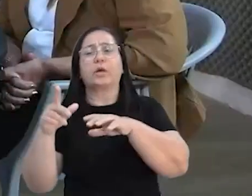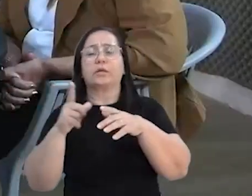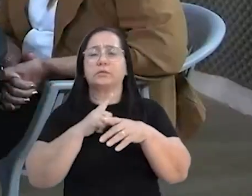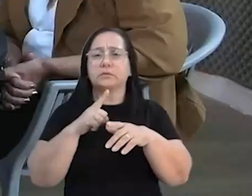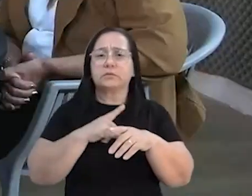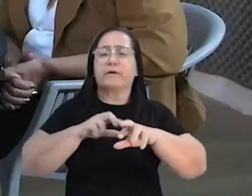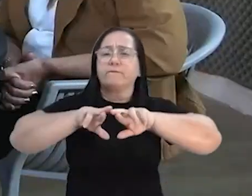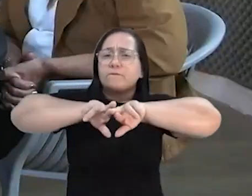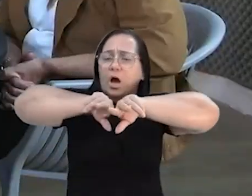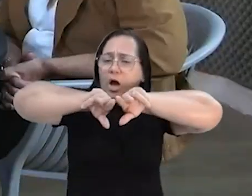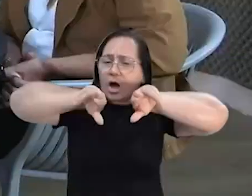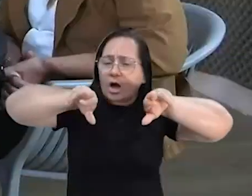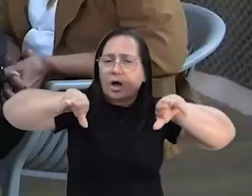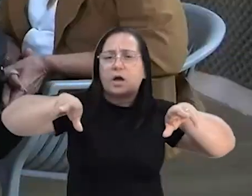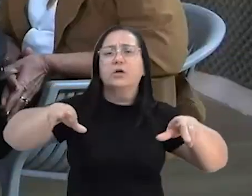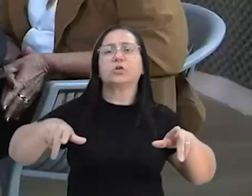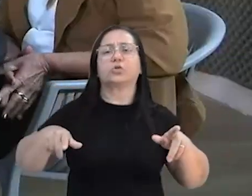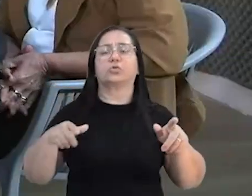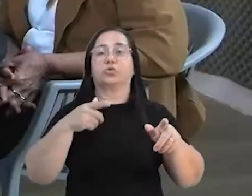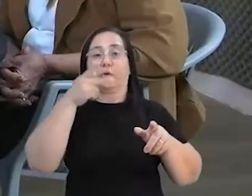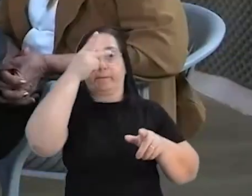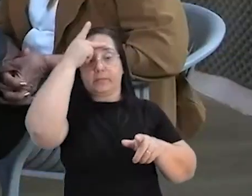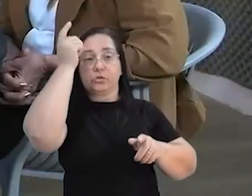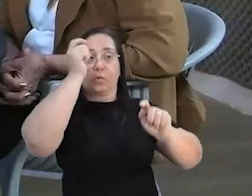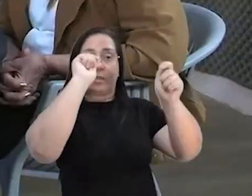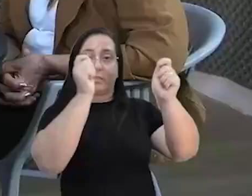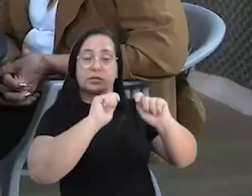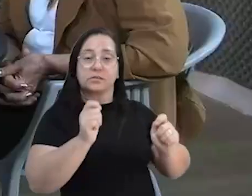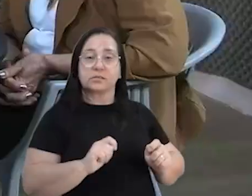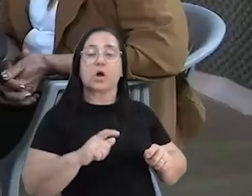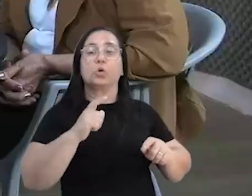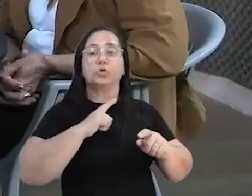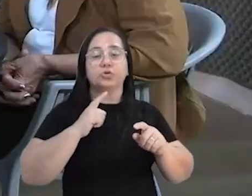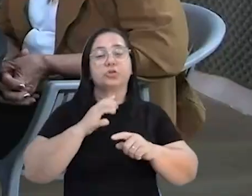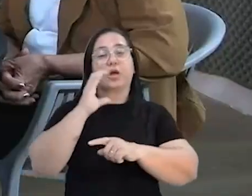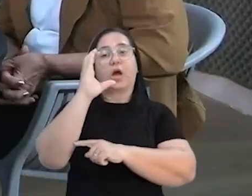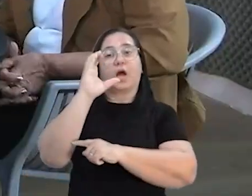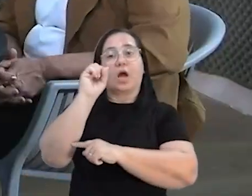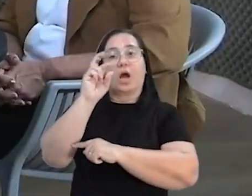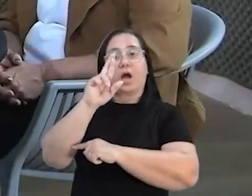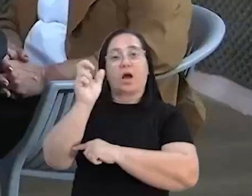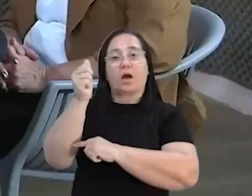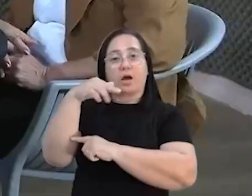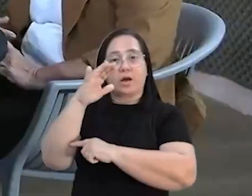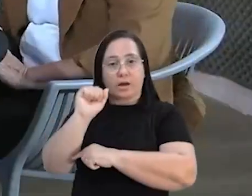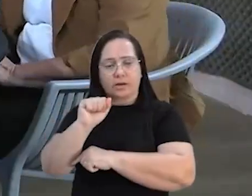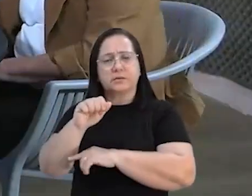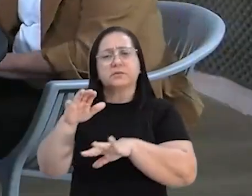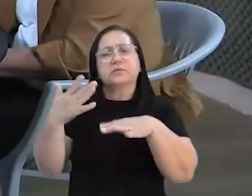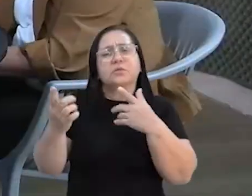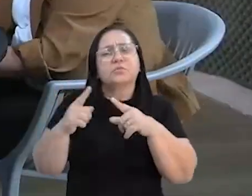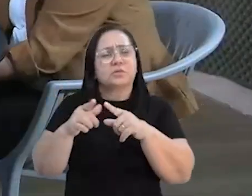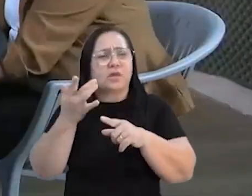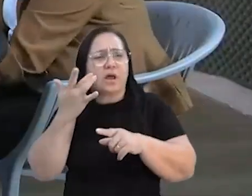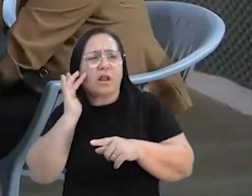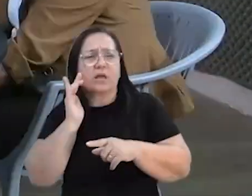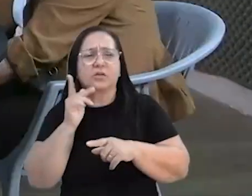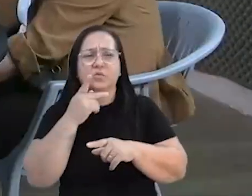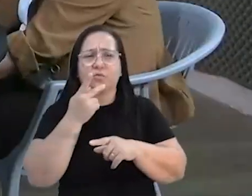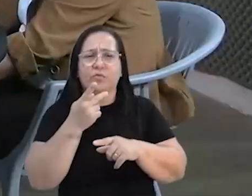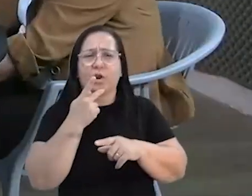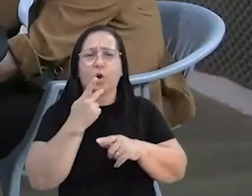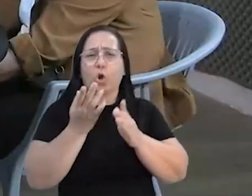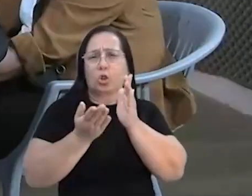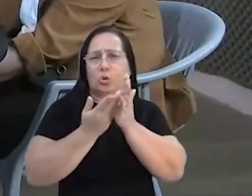vários artesãos, tinha carranca. E aí a gente disse, poxa, será que isso que foi falado no livro que a Ana Helena